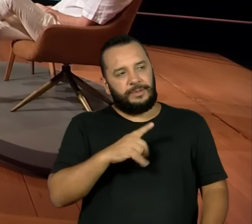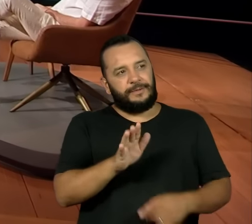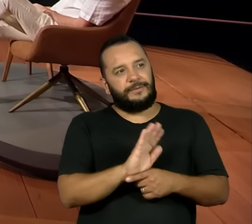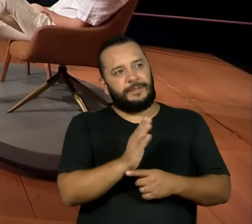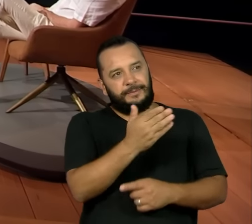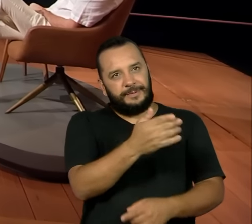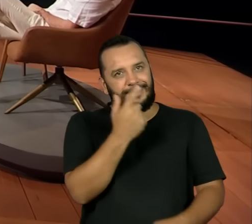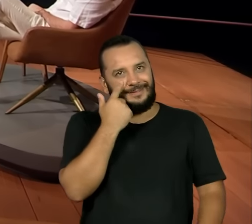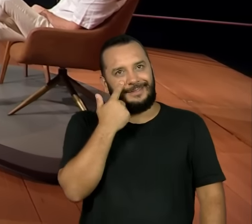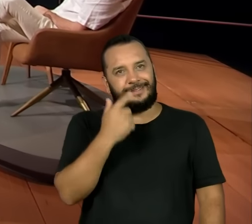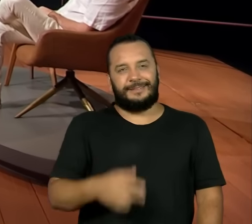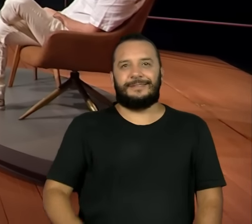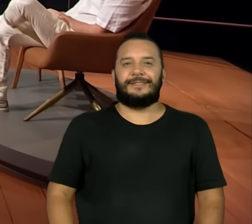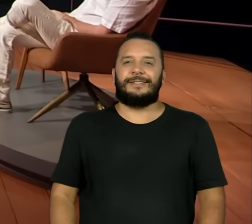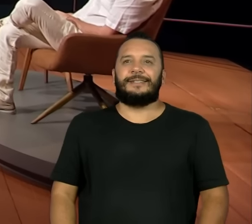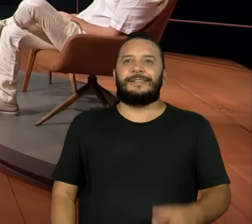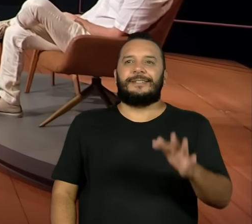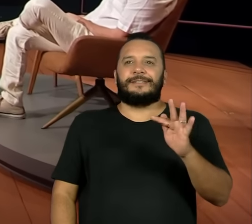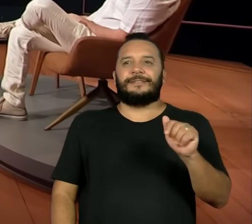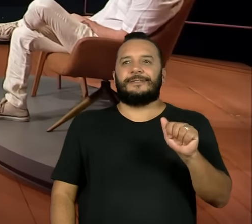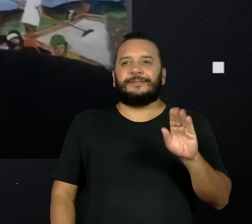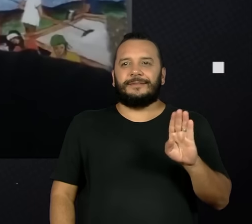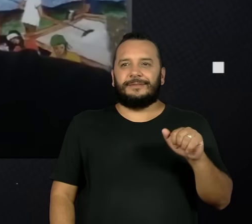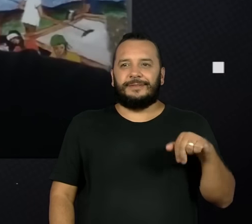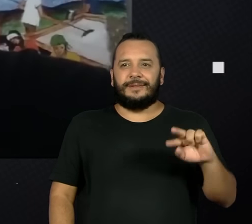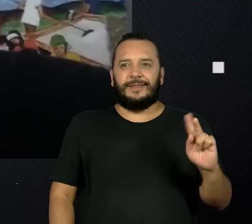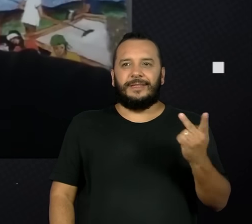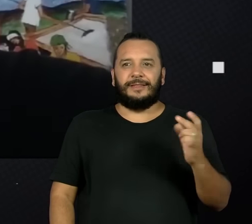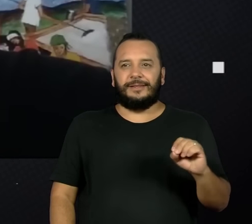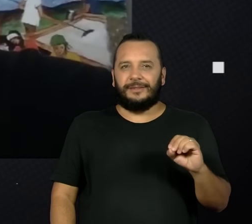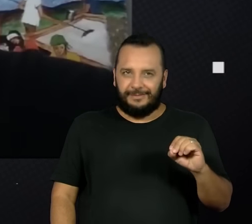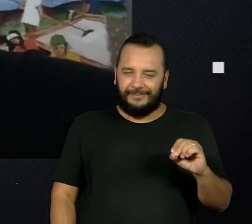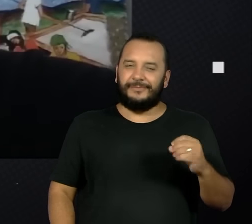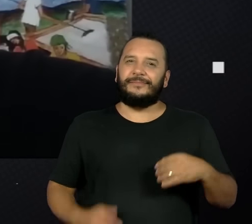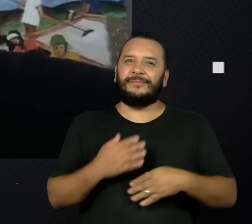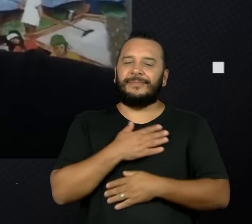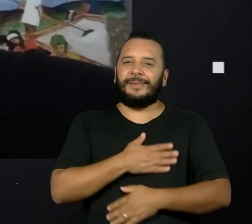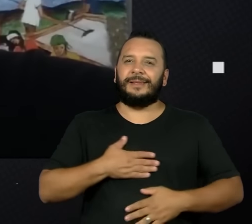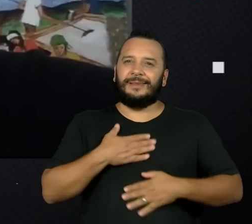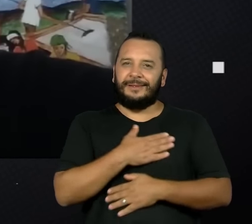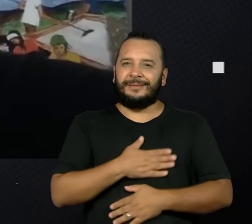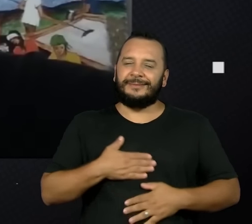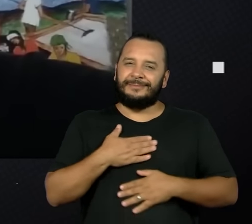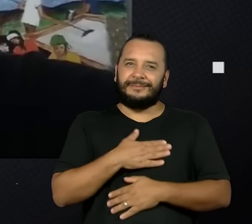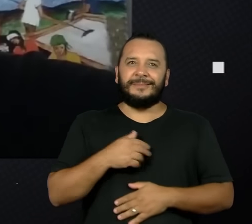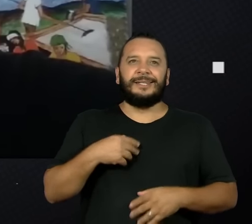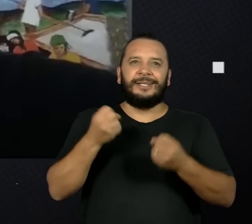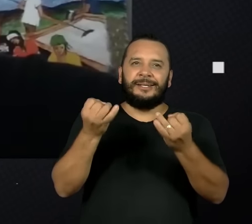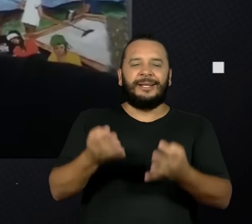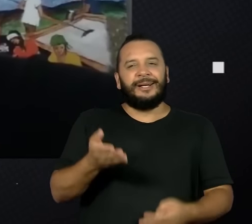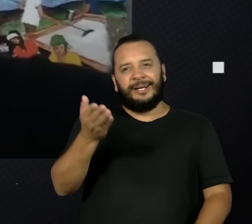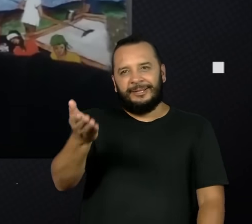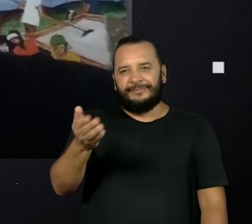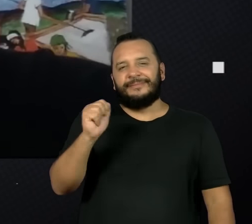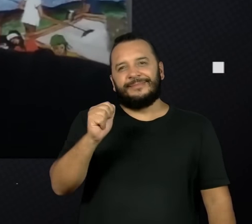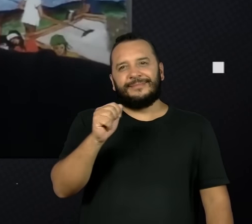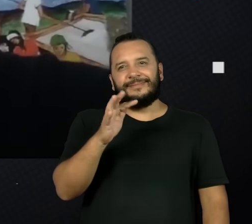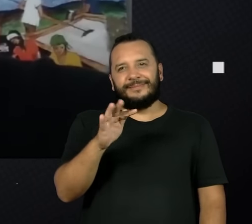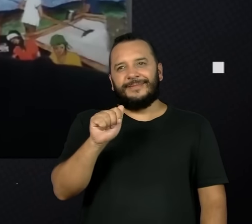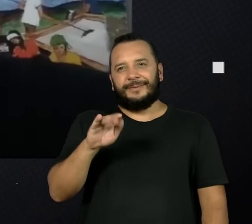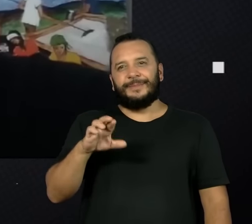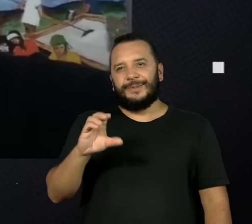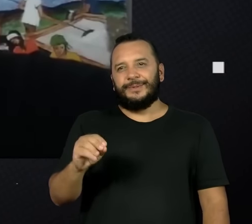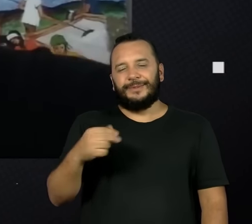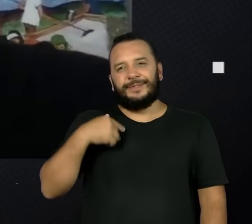palavras Fabinho é um grande prazer est aqui para falar sobre o Fábio Assunção